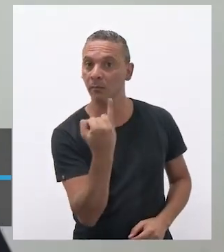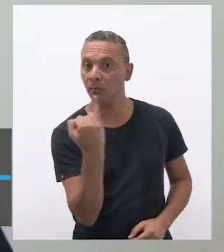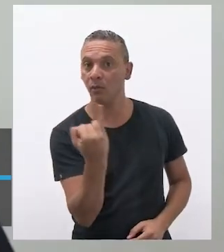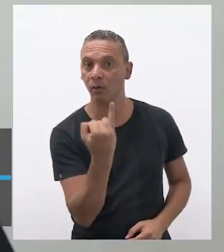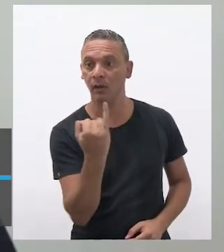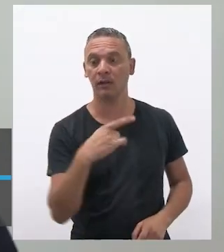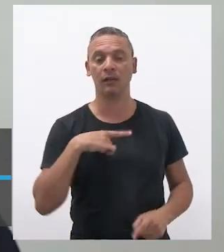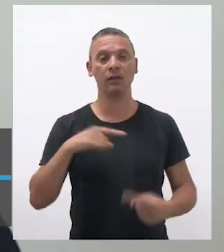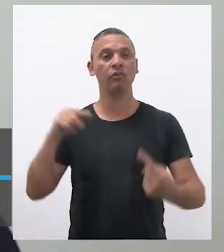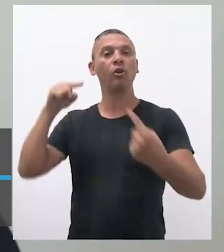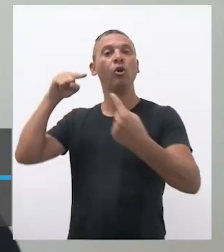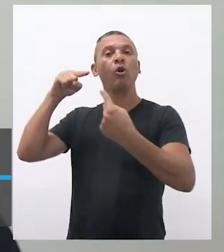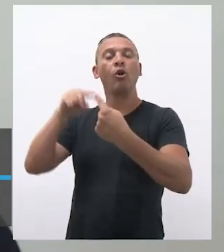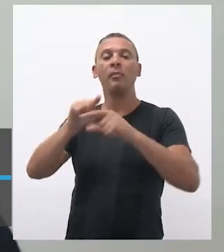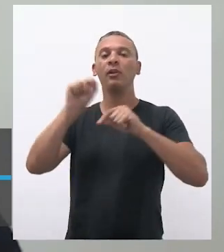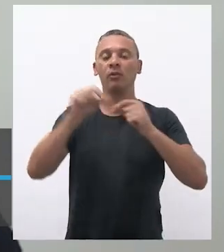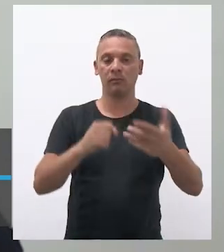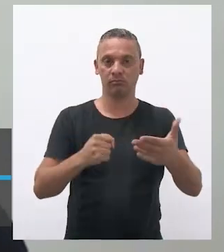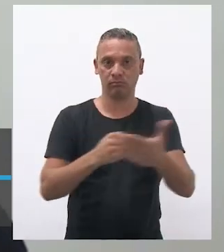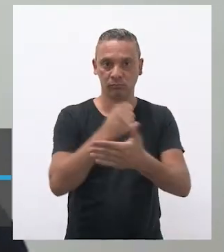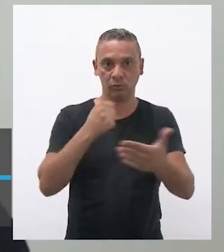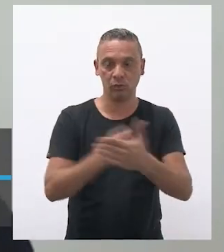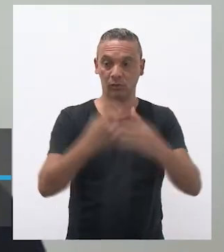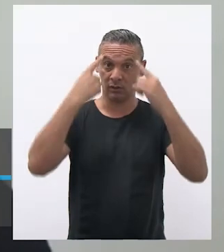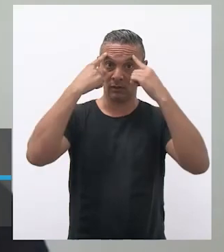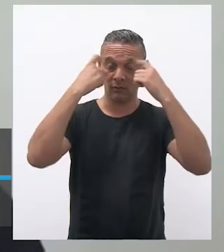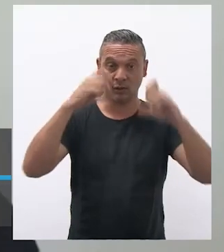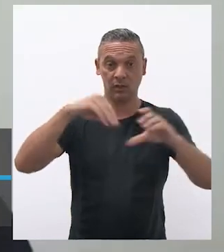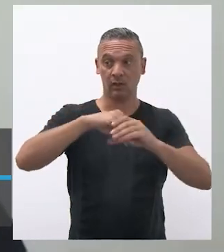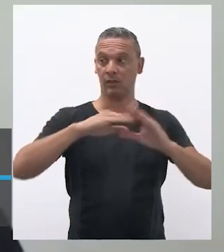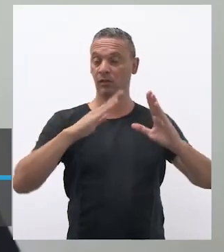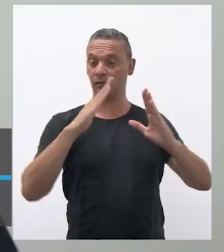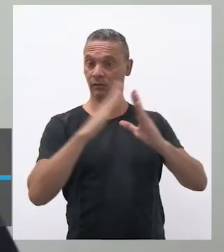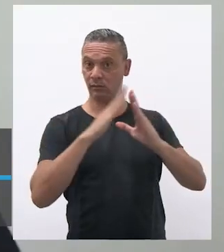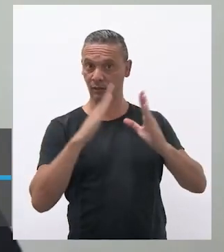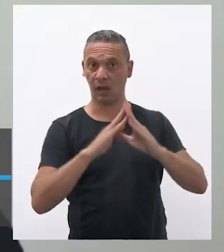contexto, a Lei Maria da Penha, ela estabelece, né,